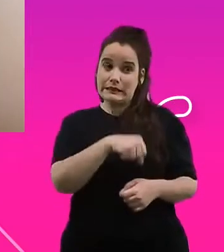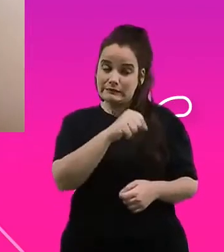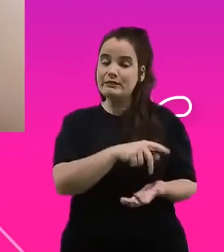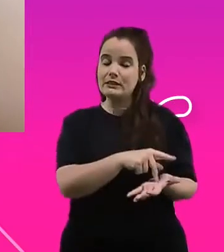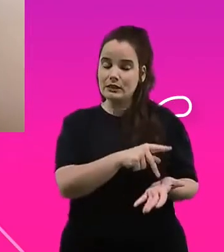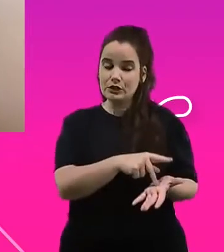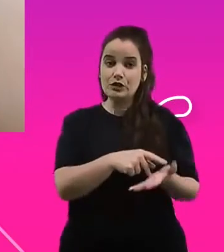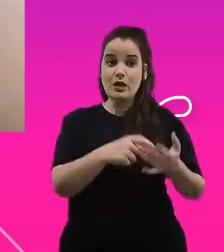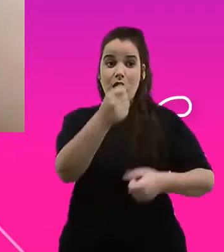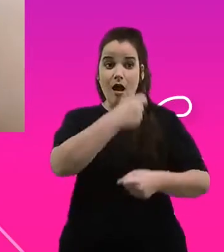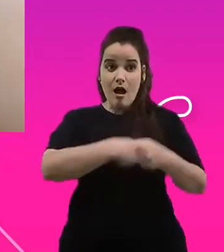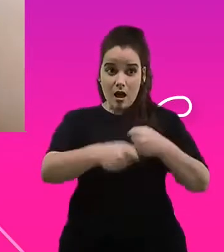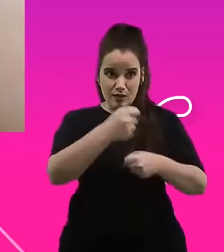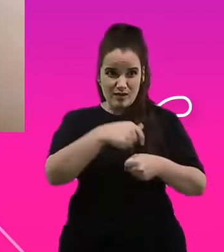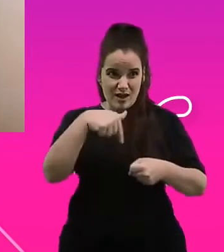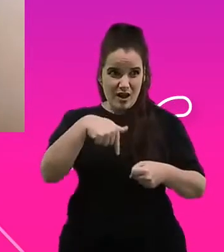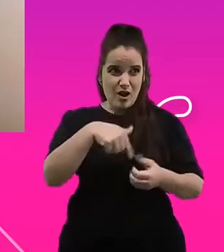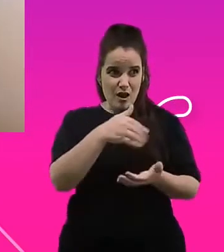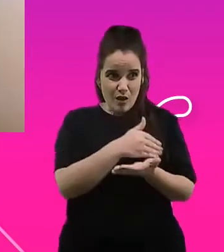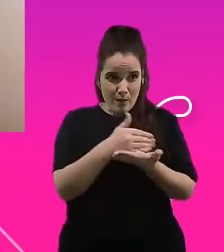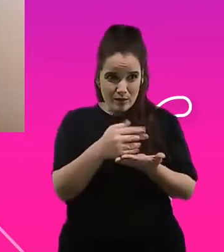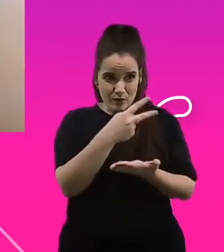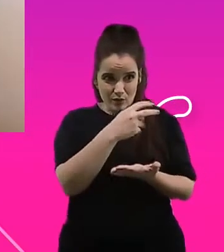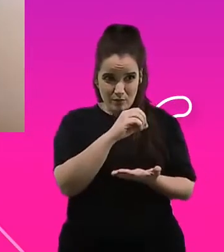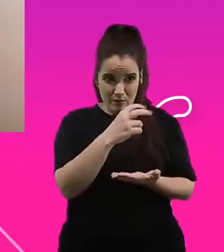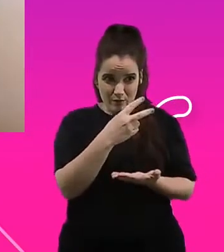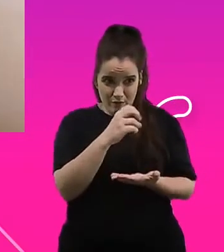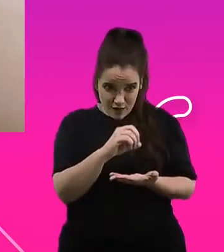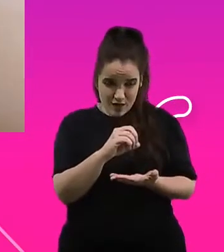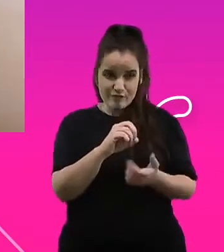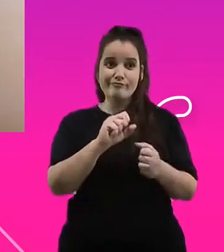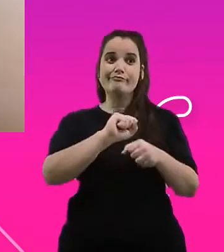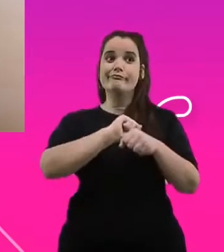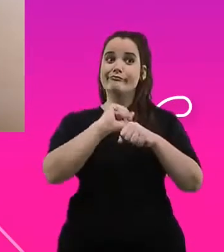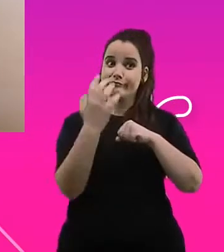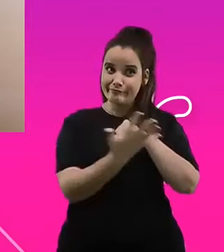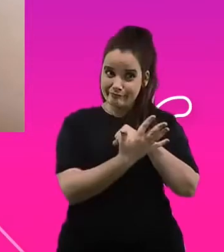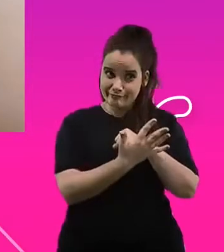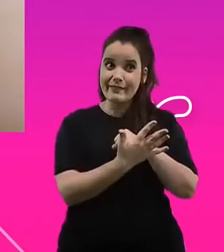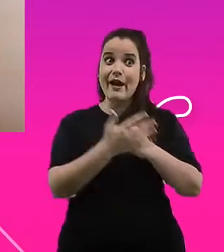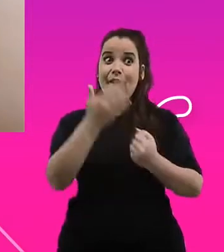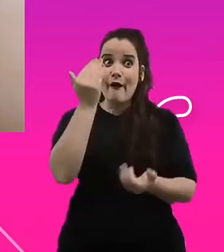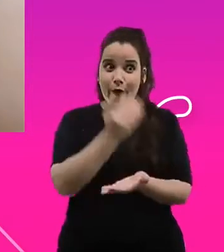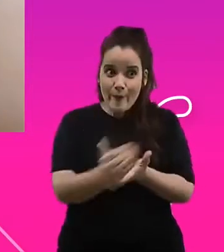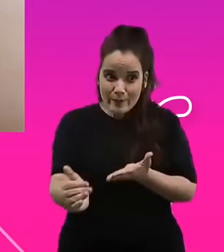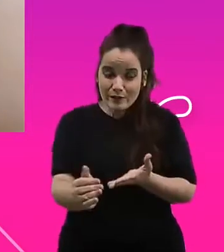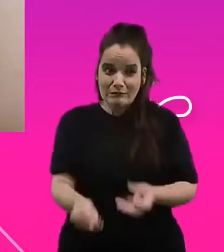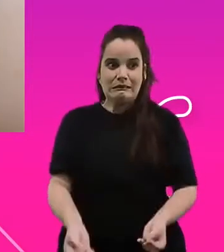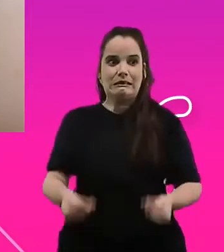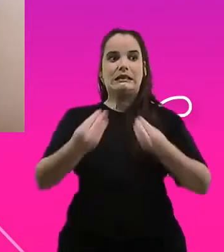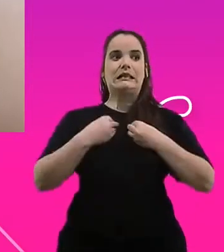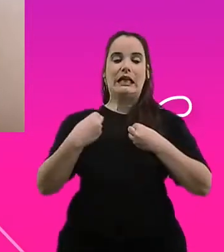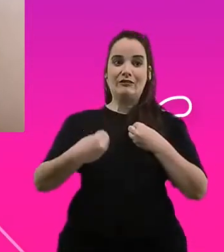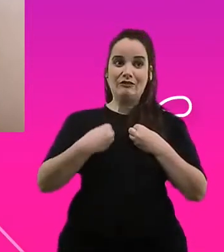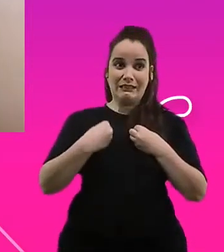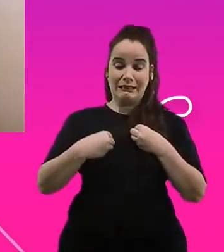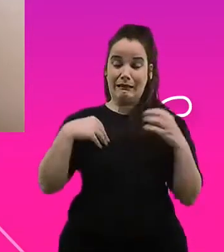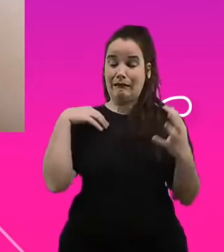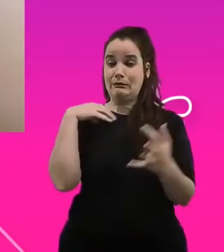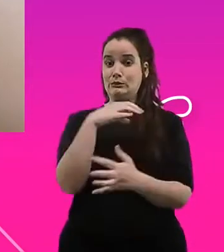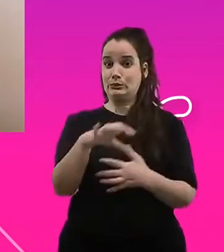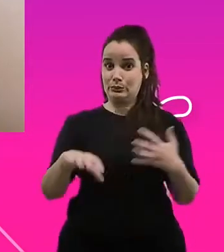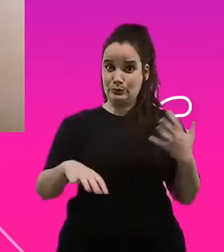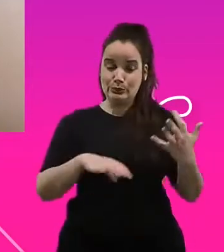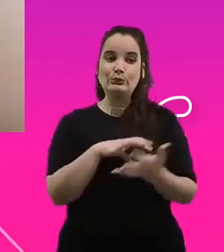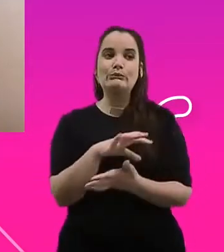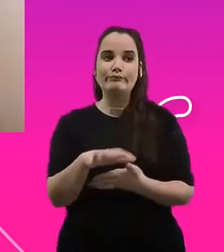quando veio a pandemia, e eu, como, né, muita gente, tive a minha vida muito balançada por conta de tudo que está acontecendo.